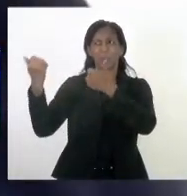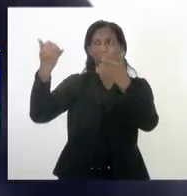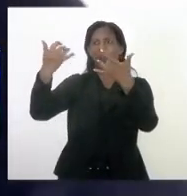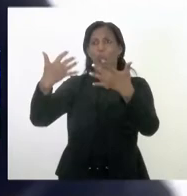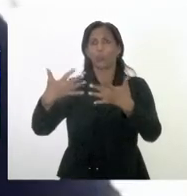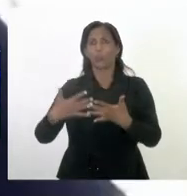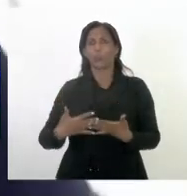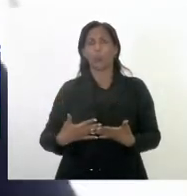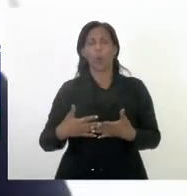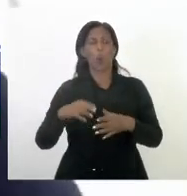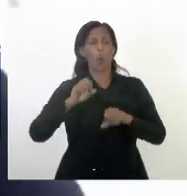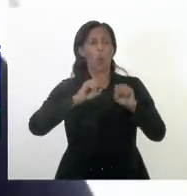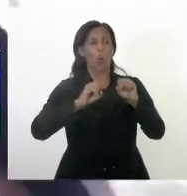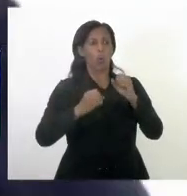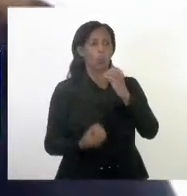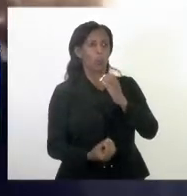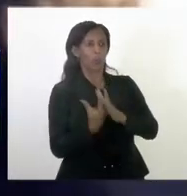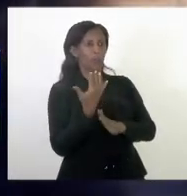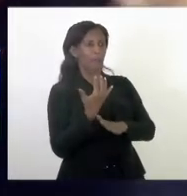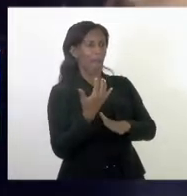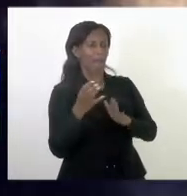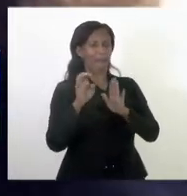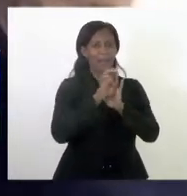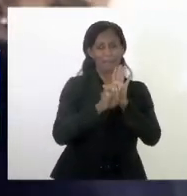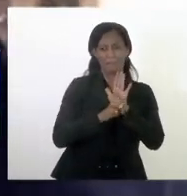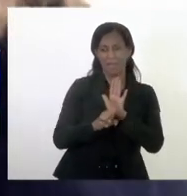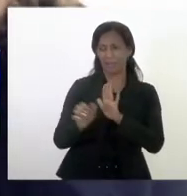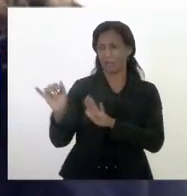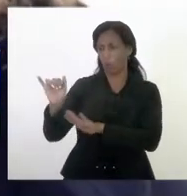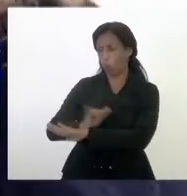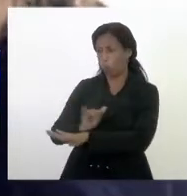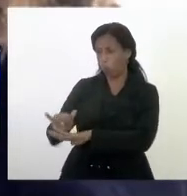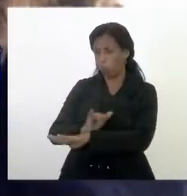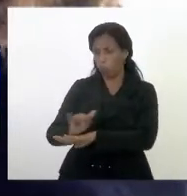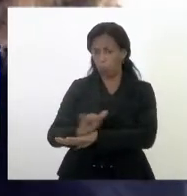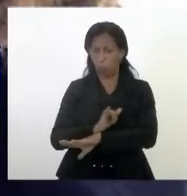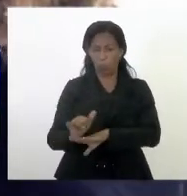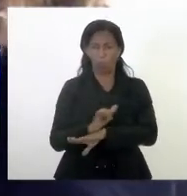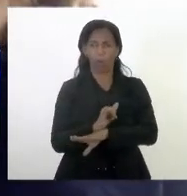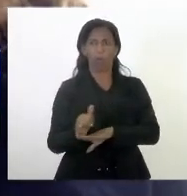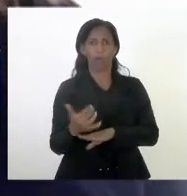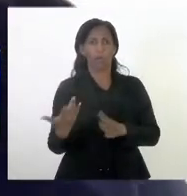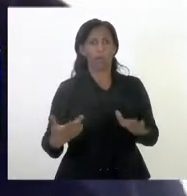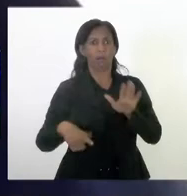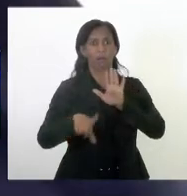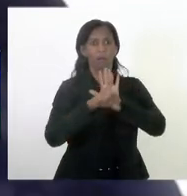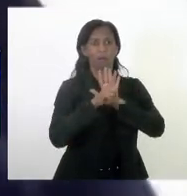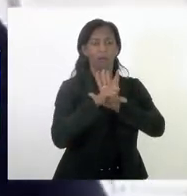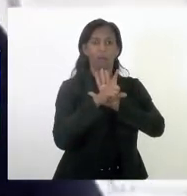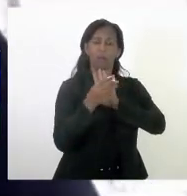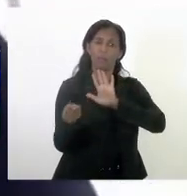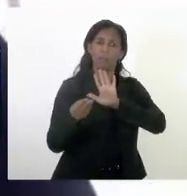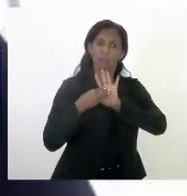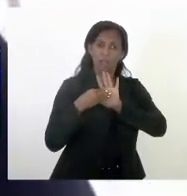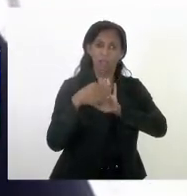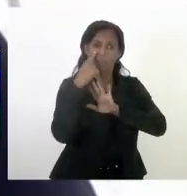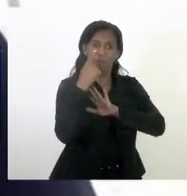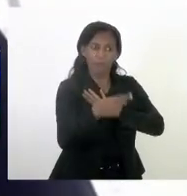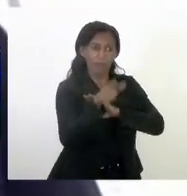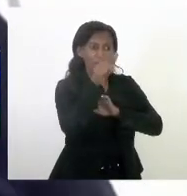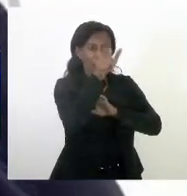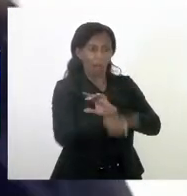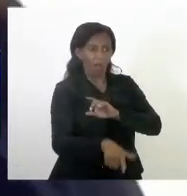ou mesmo criar mecanismos, emendas, sistemas, a partir dessa proposição legislativa, que verifique se o